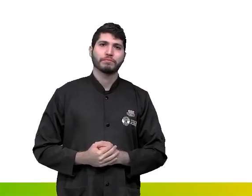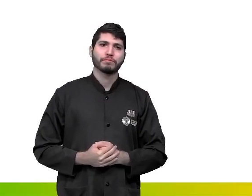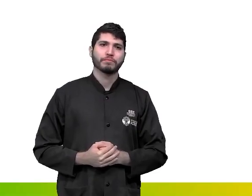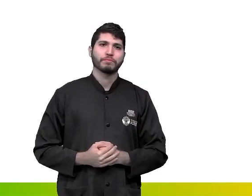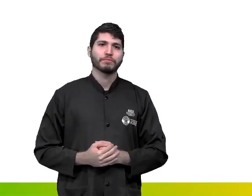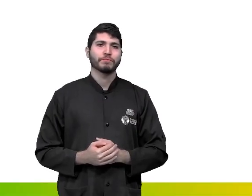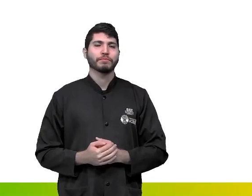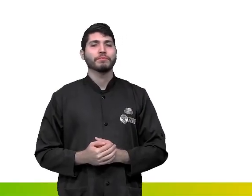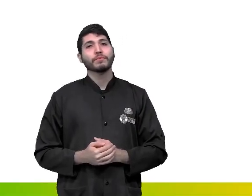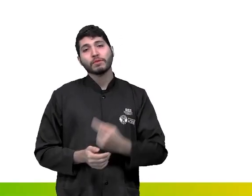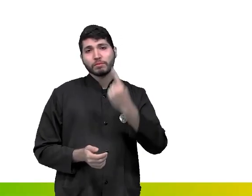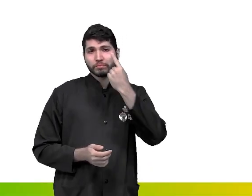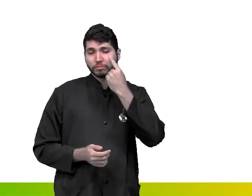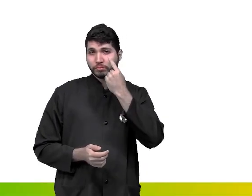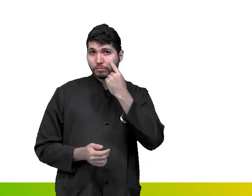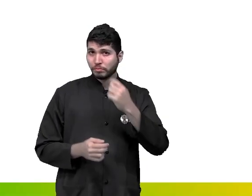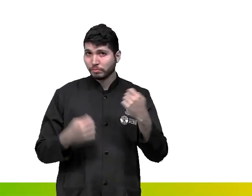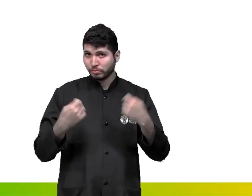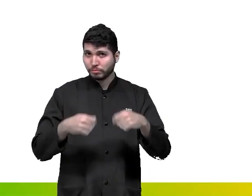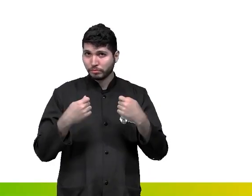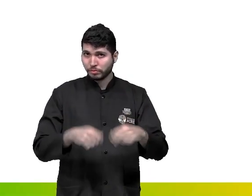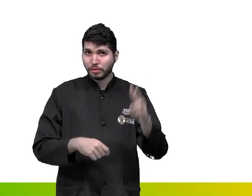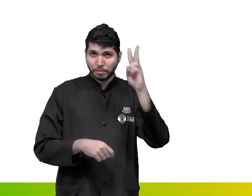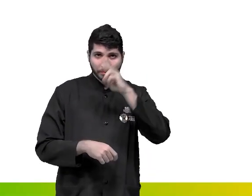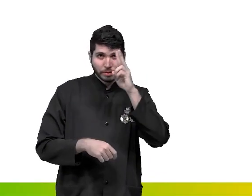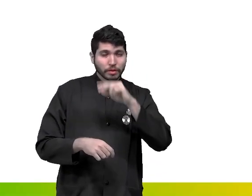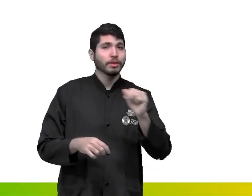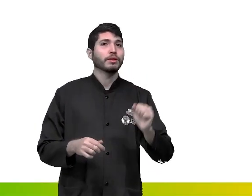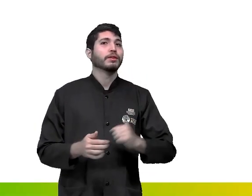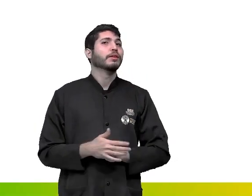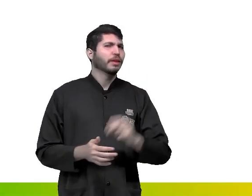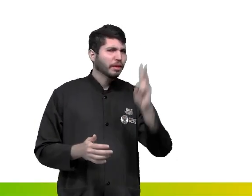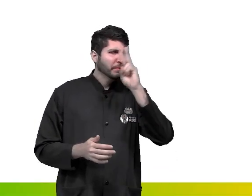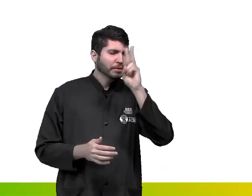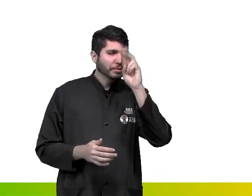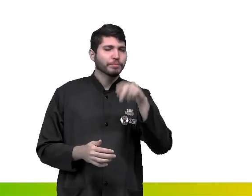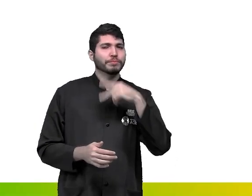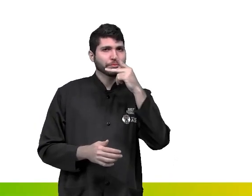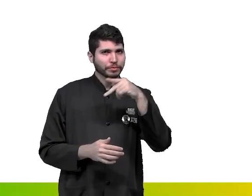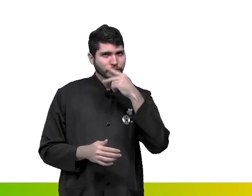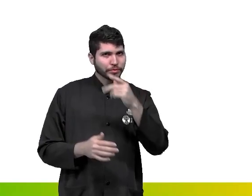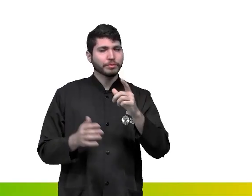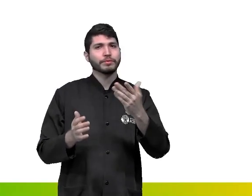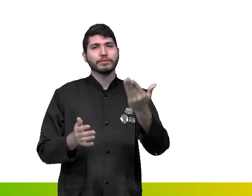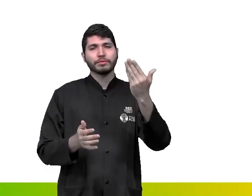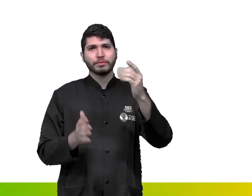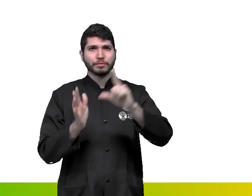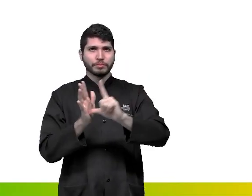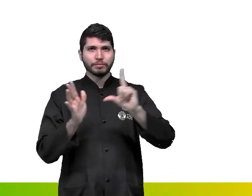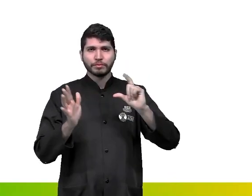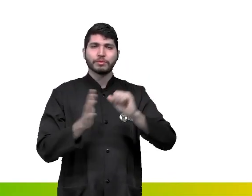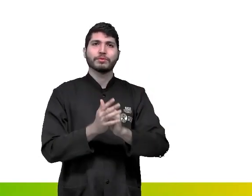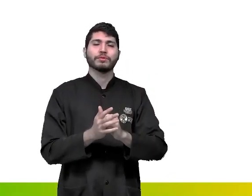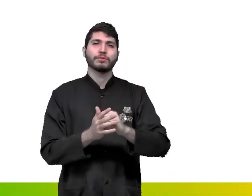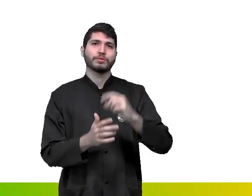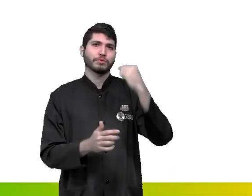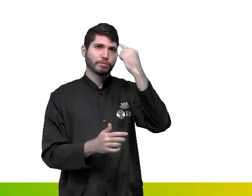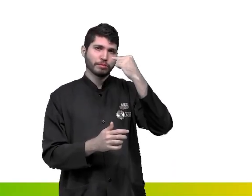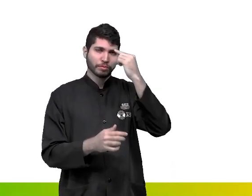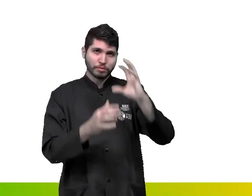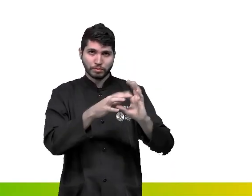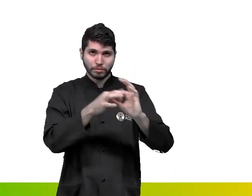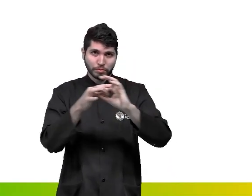Aí aqui, pessoal, nós temos que lembrar lá do início da aula, lembra que eu falei para vocês que o espanhol, dentro de um contexto formal, ele é muitas das